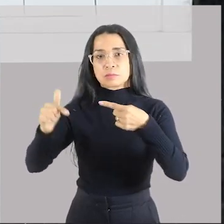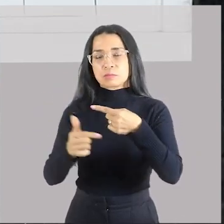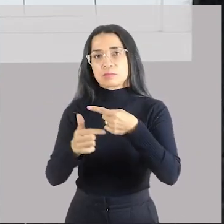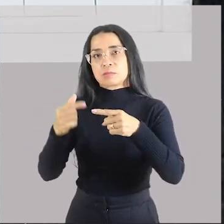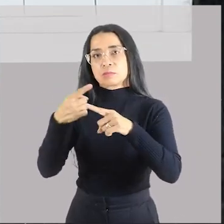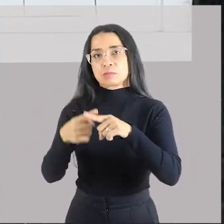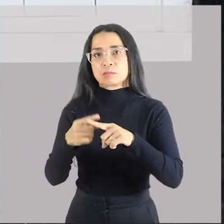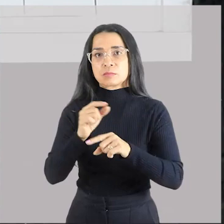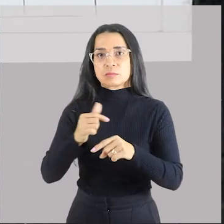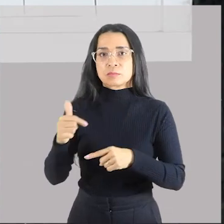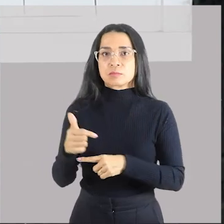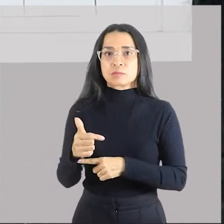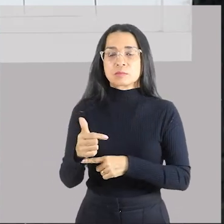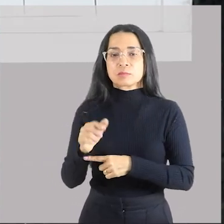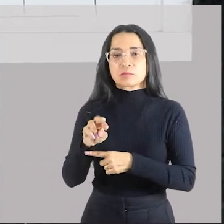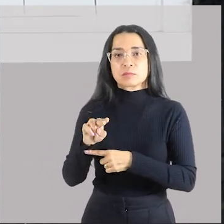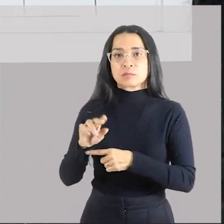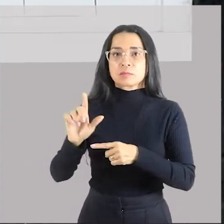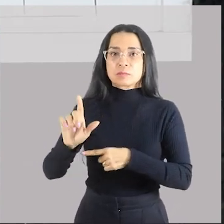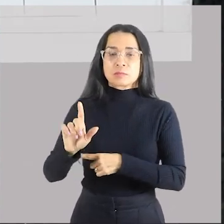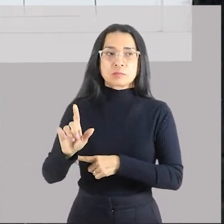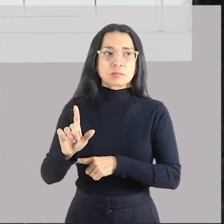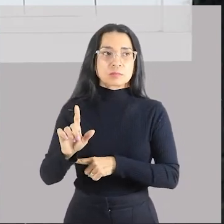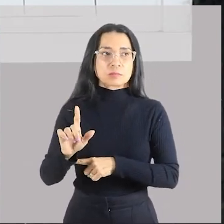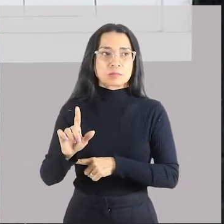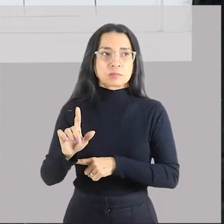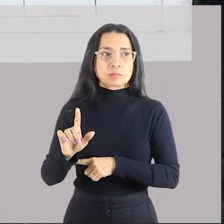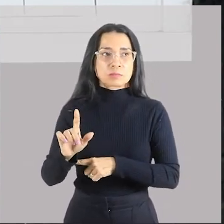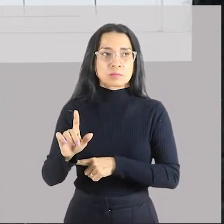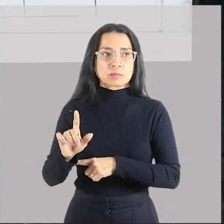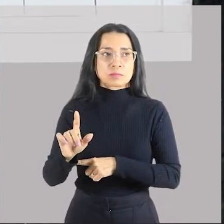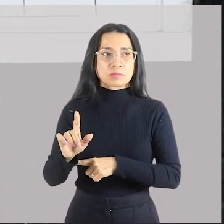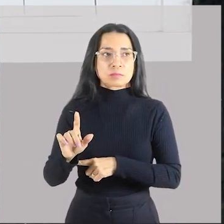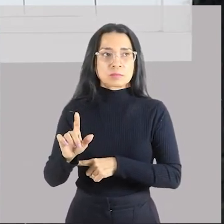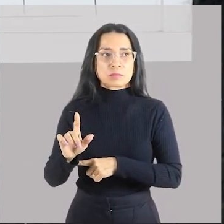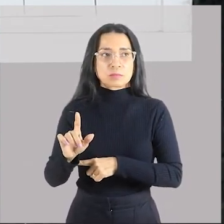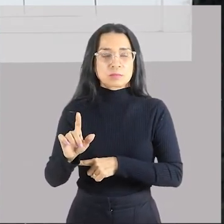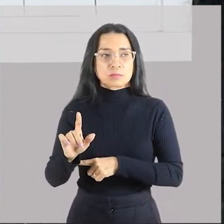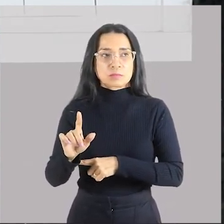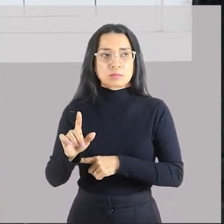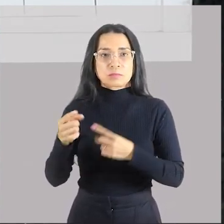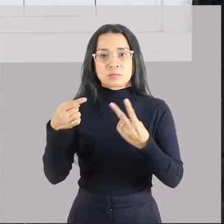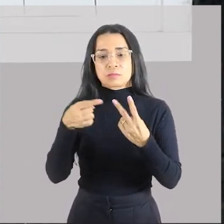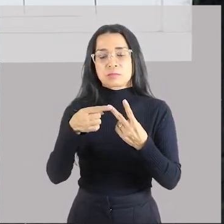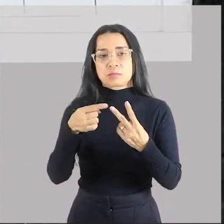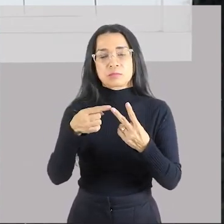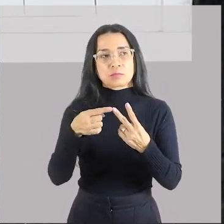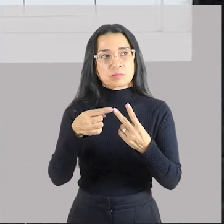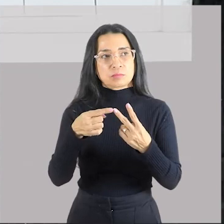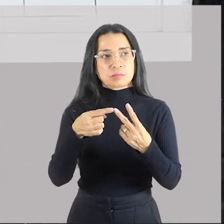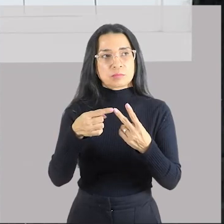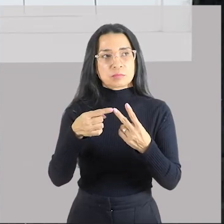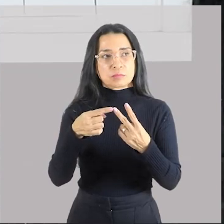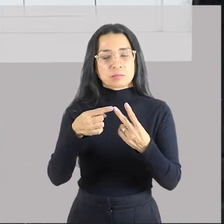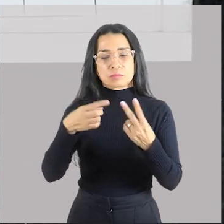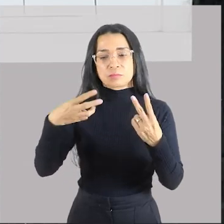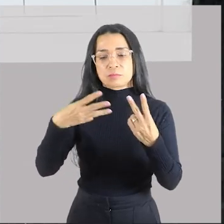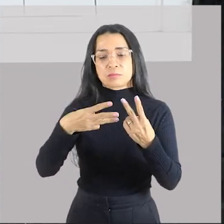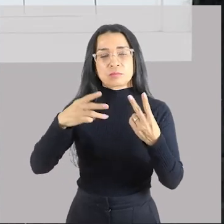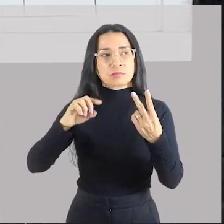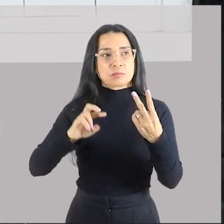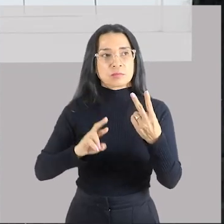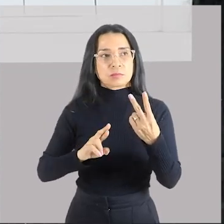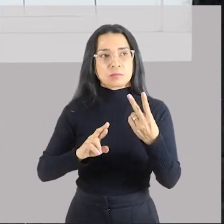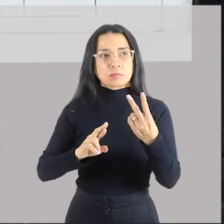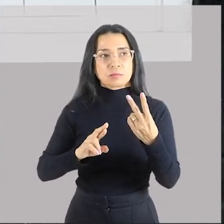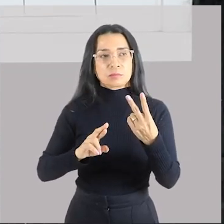por 2 fica só o L. Raiz de 3 vezes R dá raiz de 3R. Então você já tem